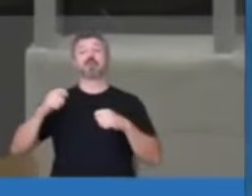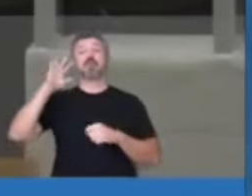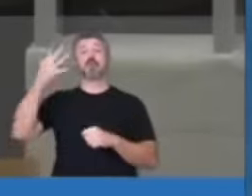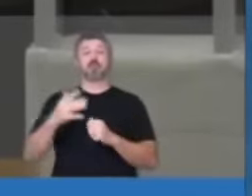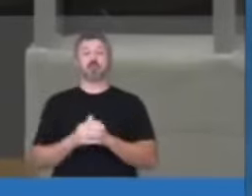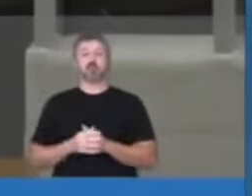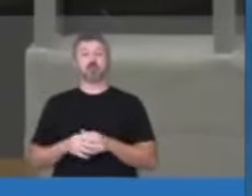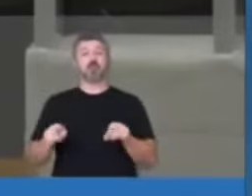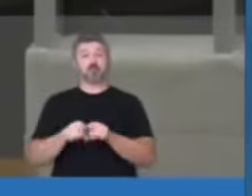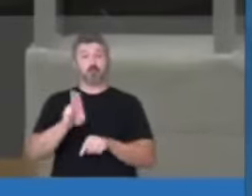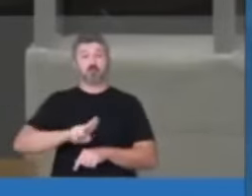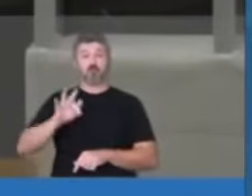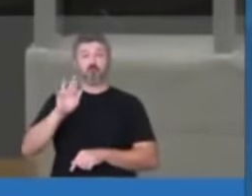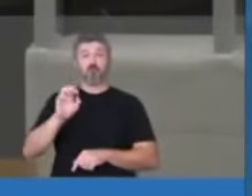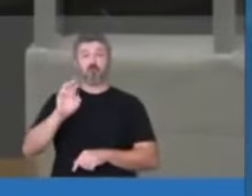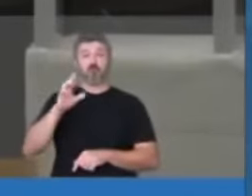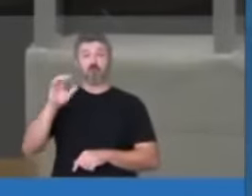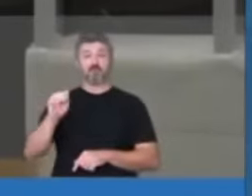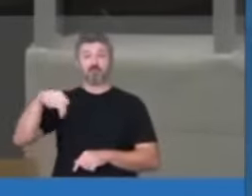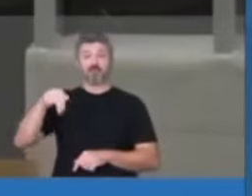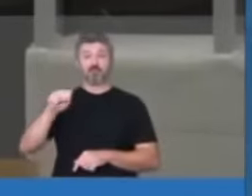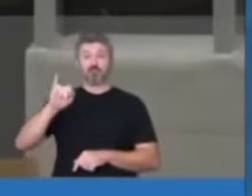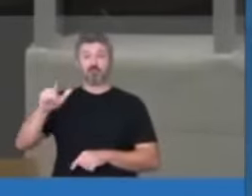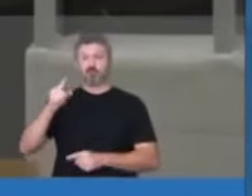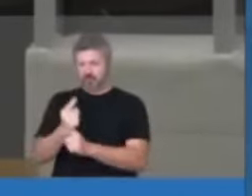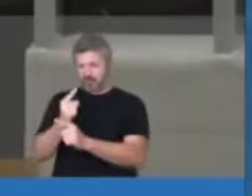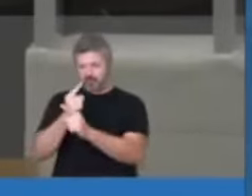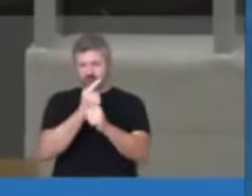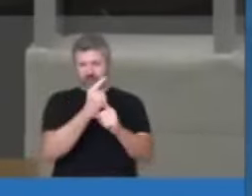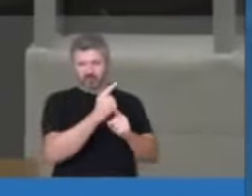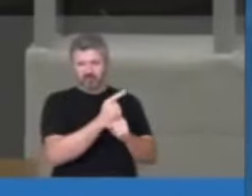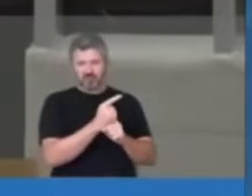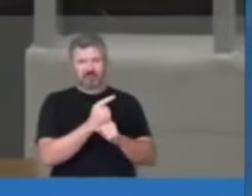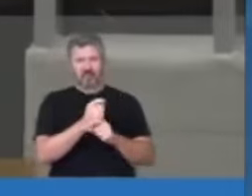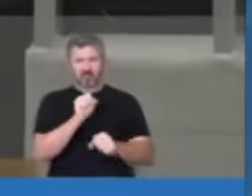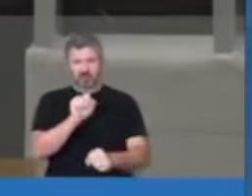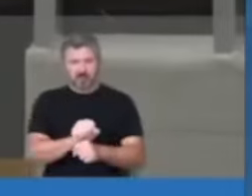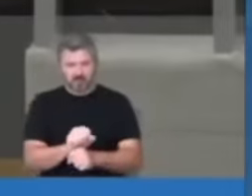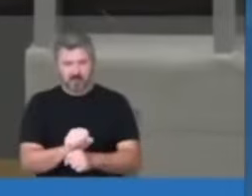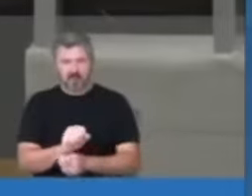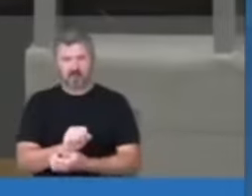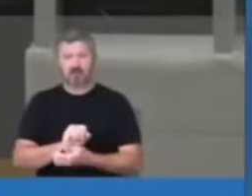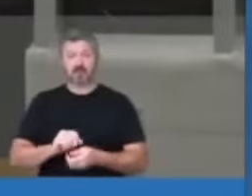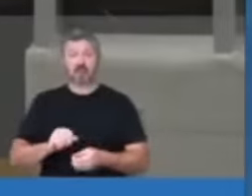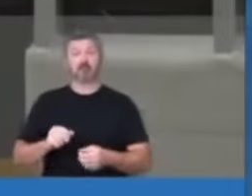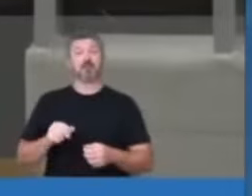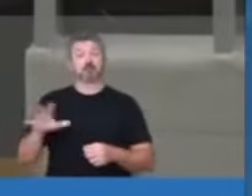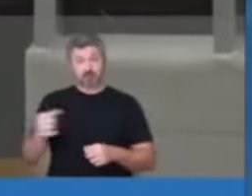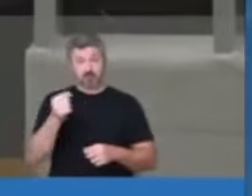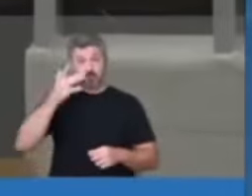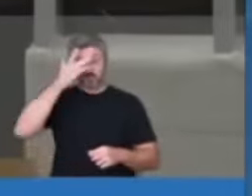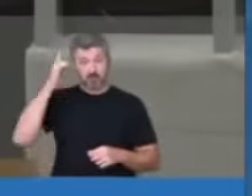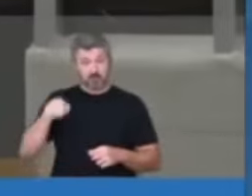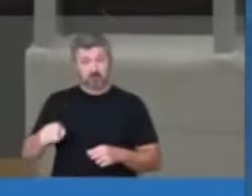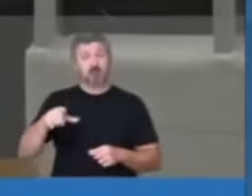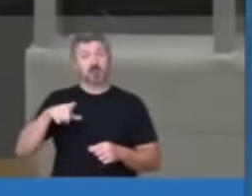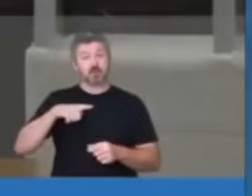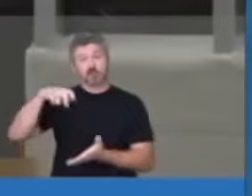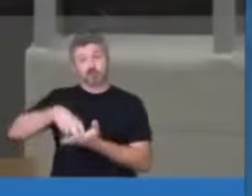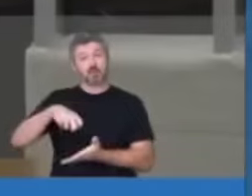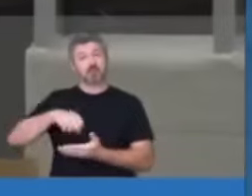uso da força nacional para nós podermos identificar reprimir E essas pessoas como disse o deputado Charles aqui tem que ser